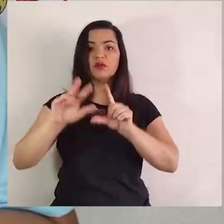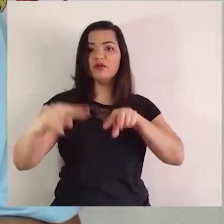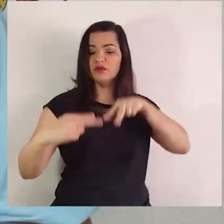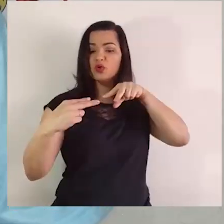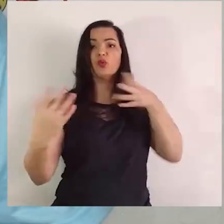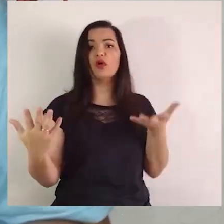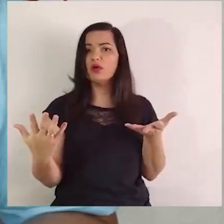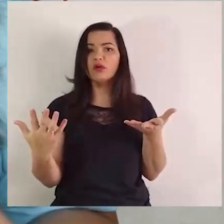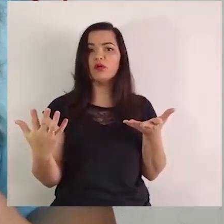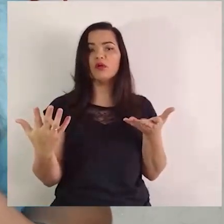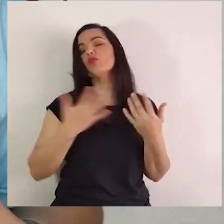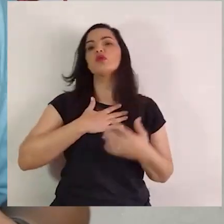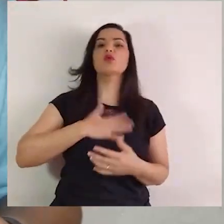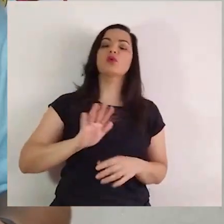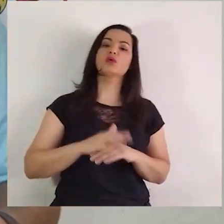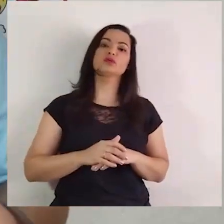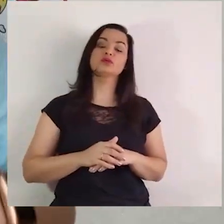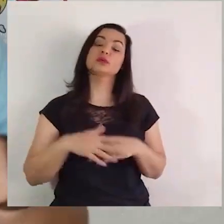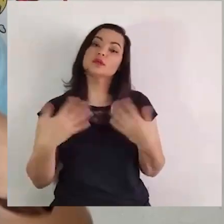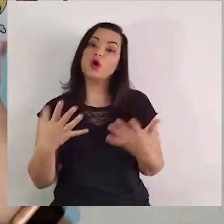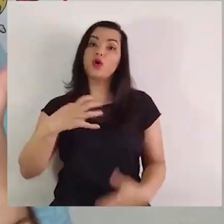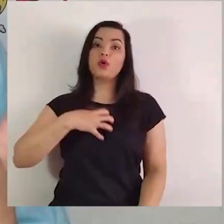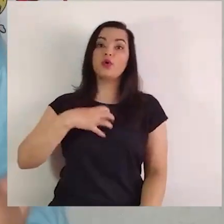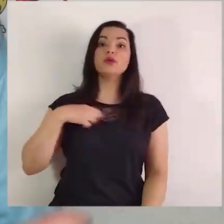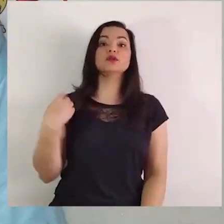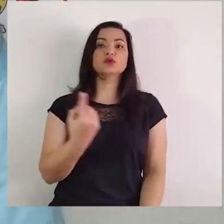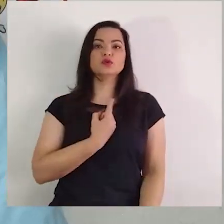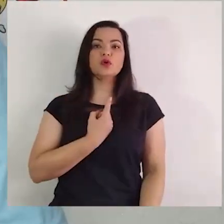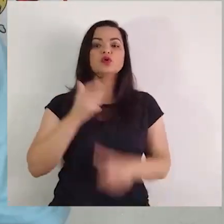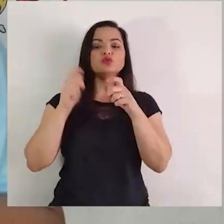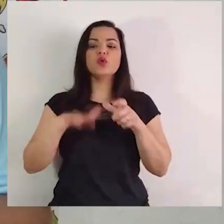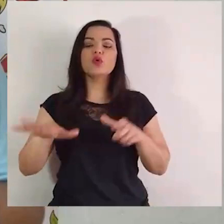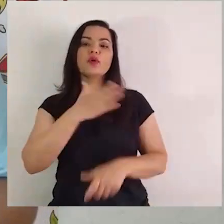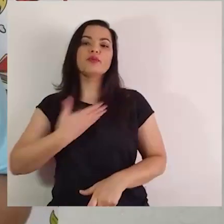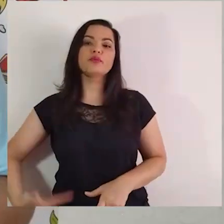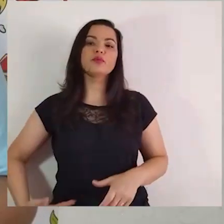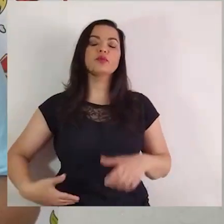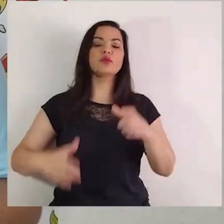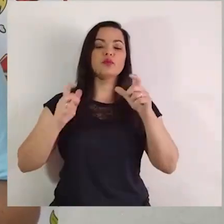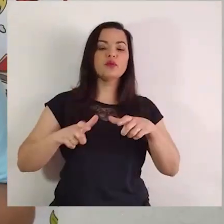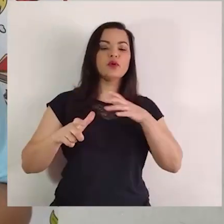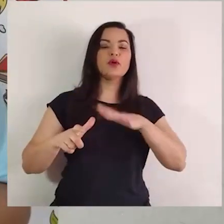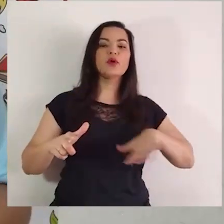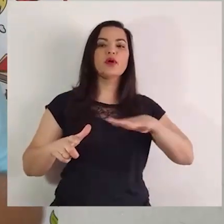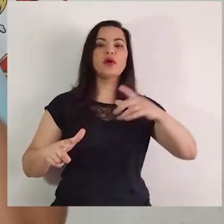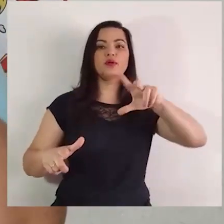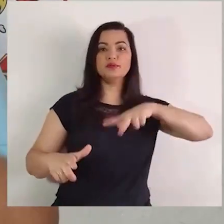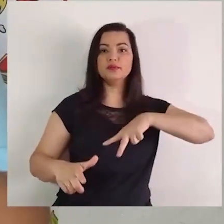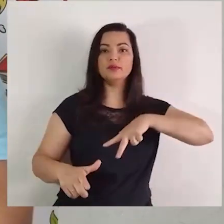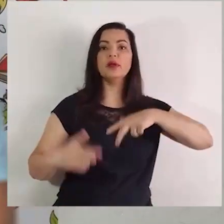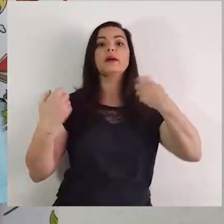nosso comportamento lá do espaço público, do espaço privado, ele também deve estar